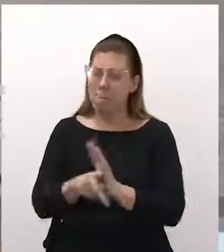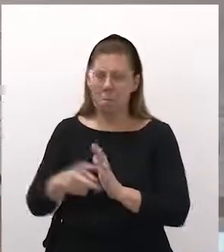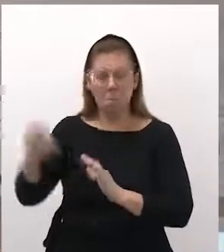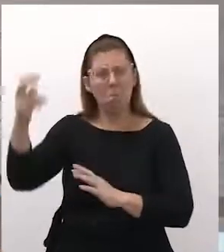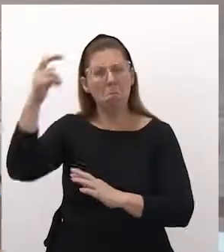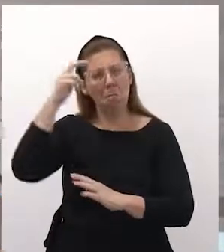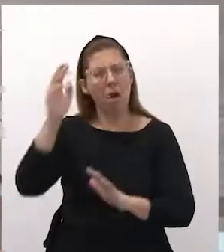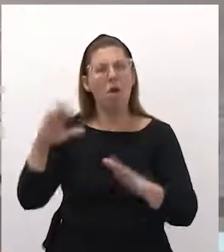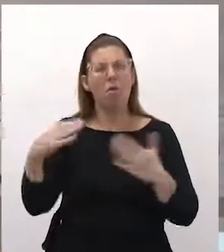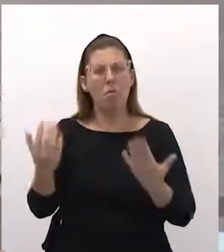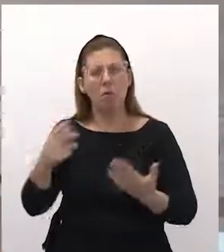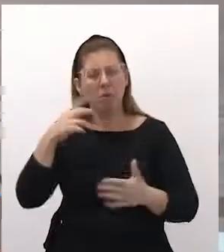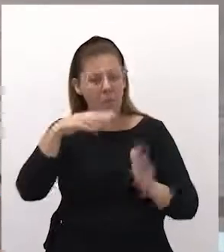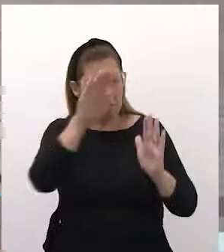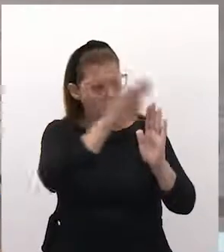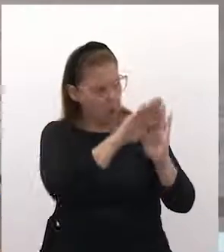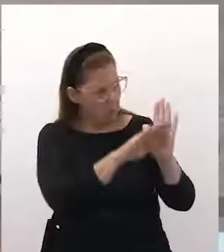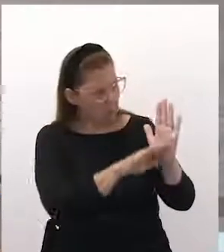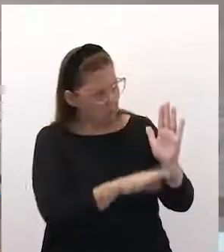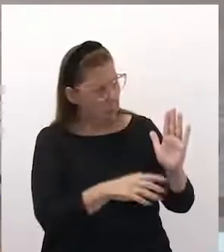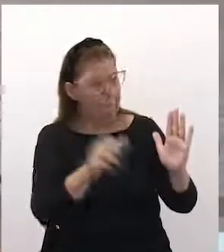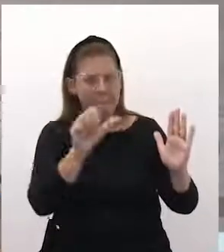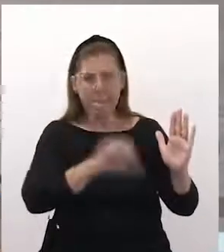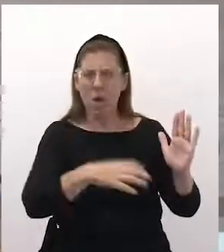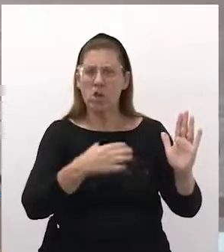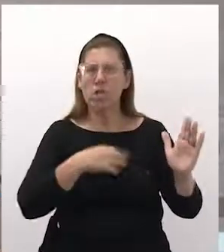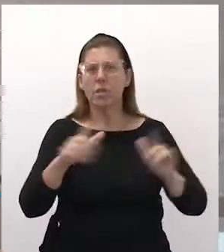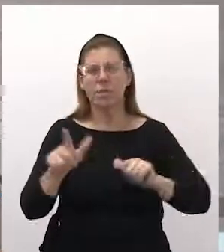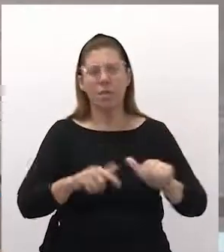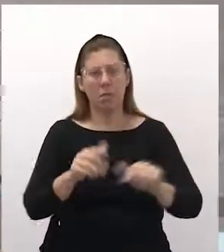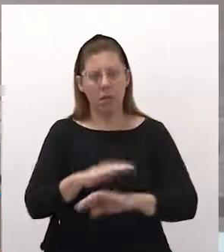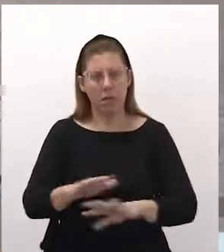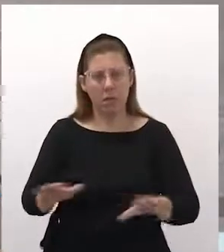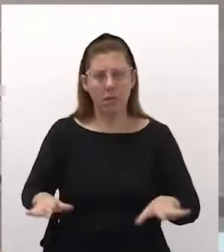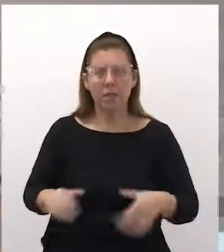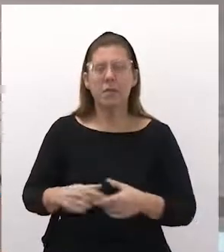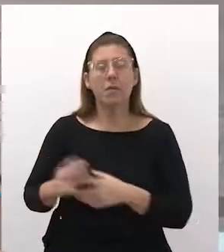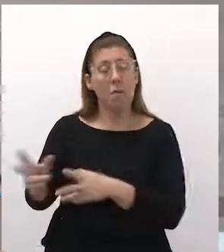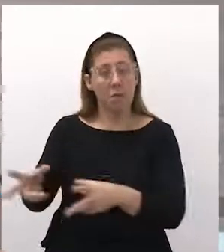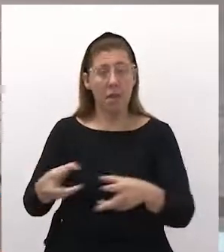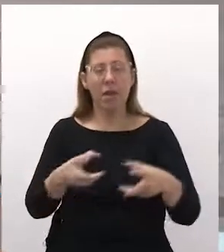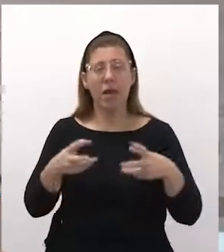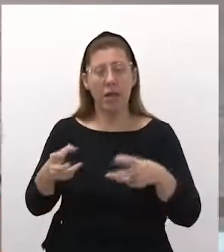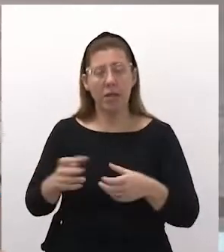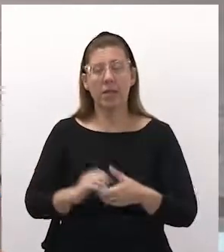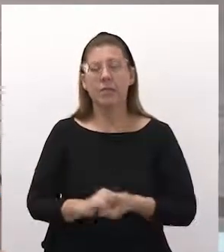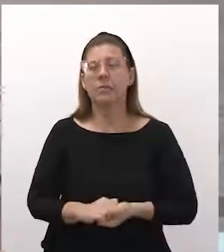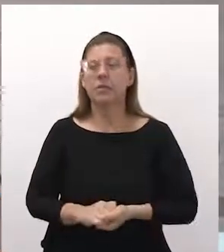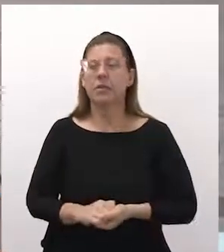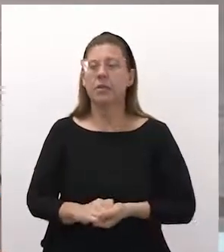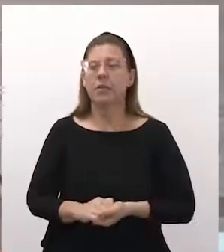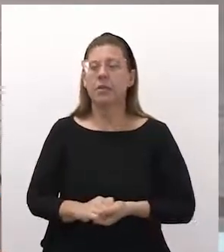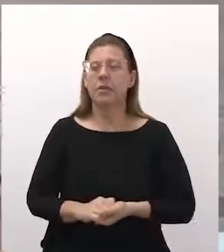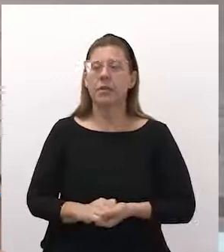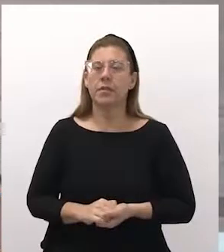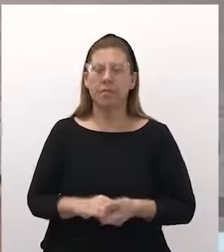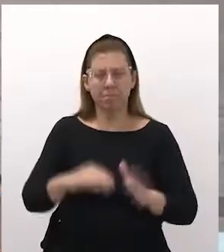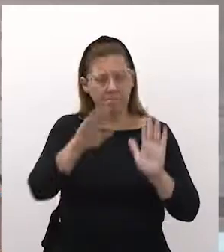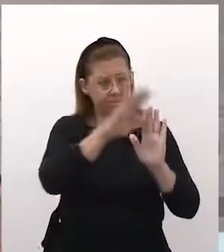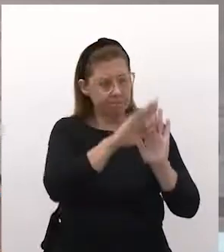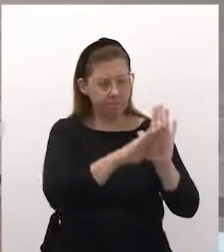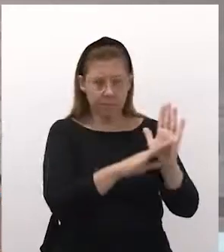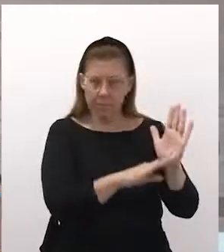Quando a gente vai ver essa lista das piores formas de trabalho infantil, a gente vai ver que muitas das atividades ali dessa